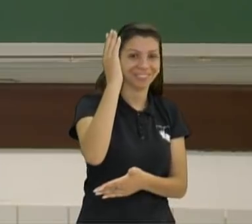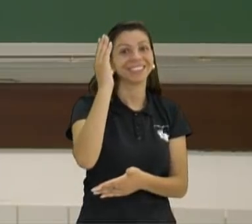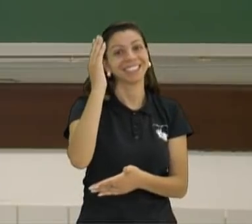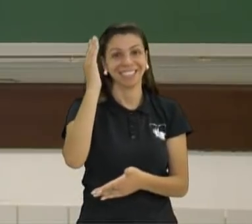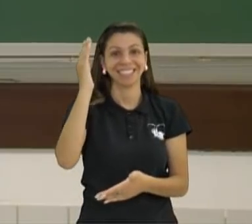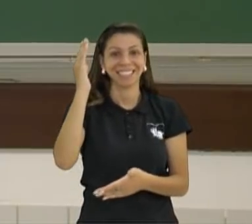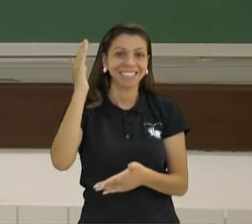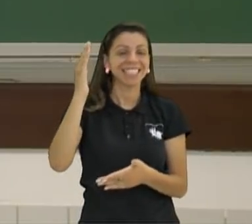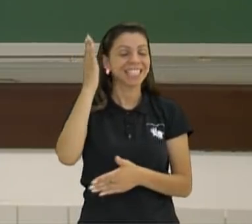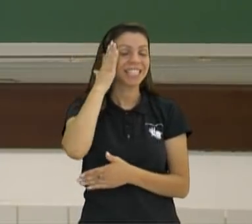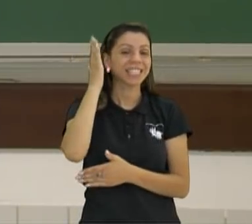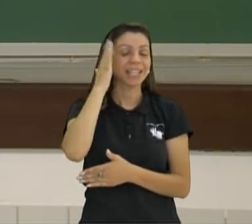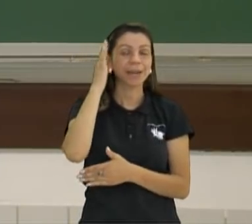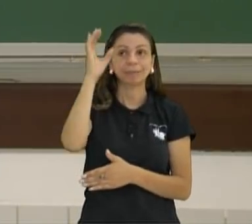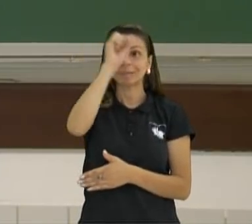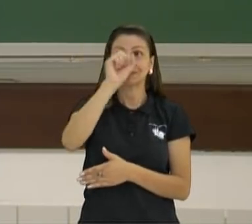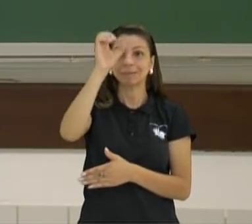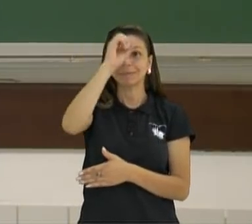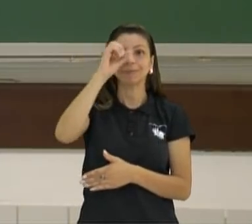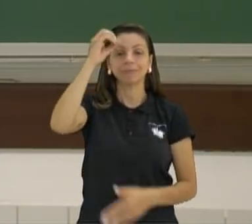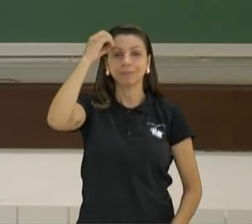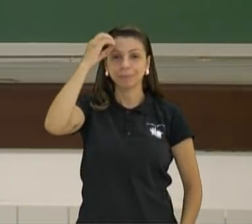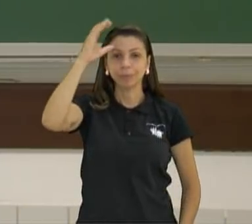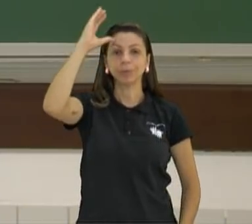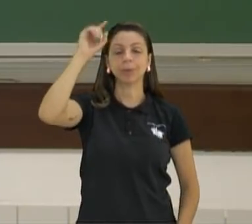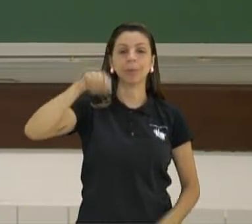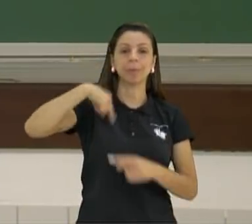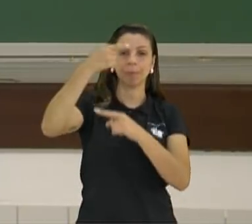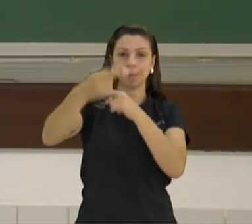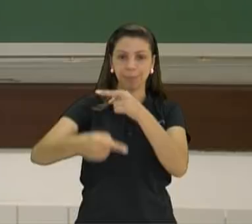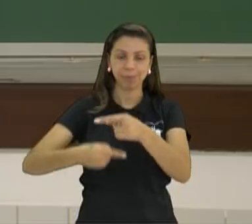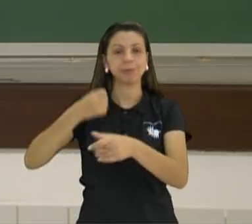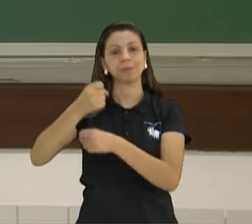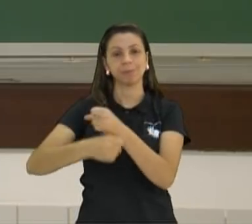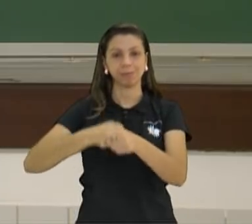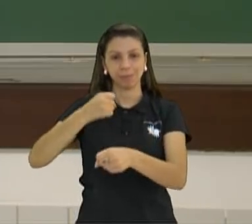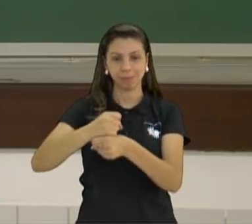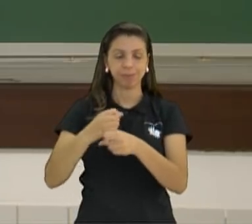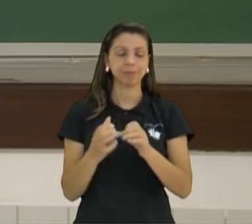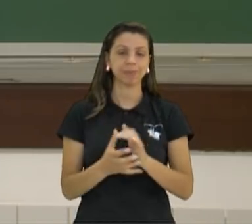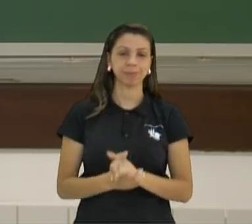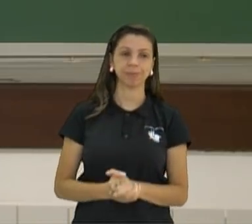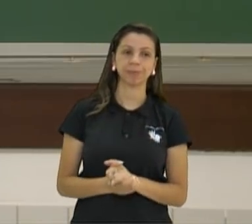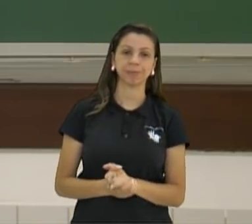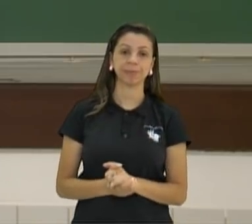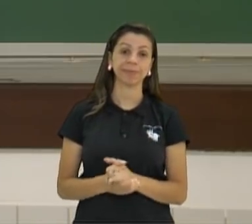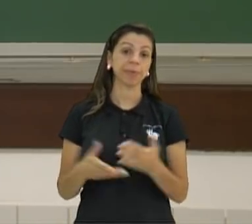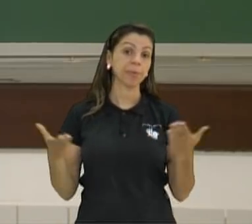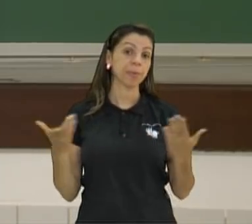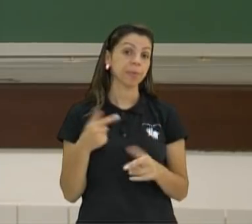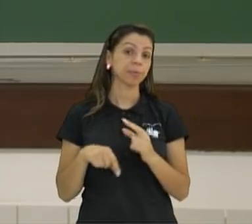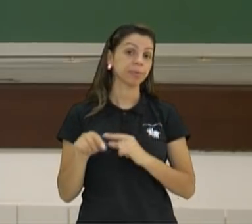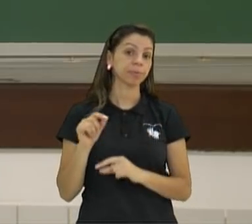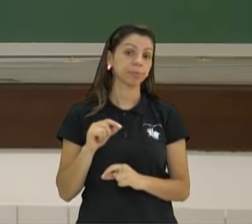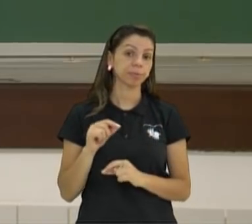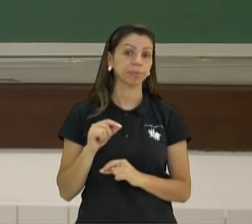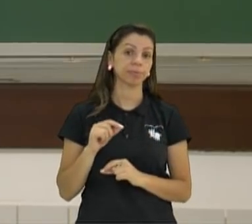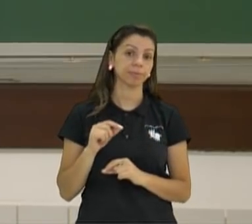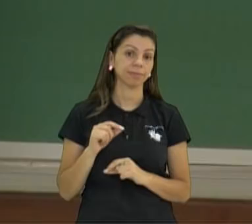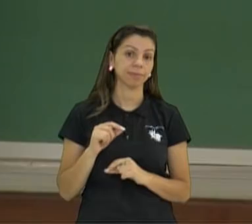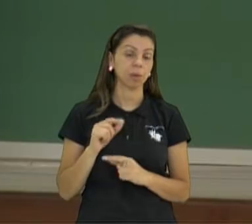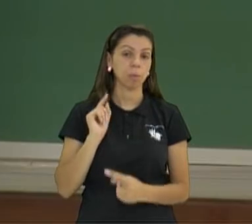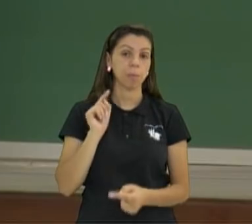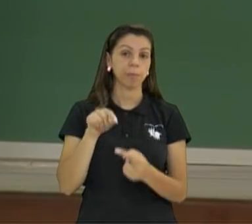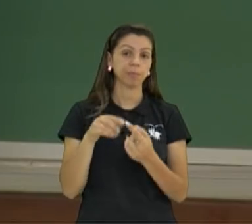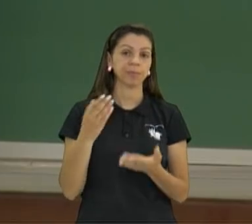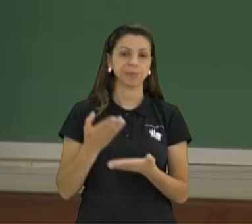né? Sabendo bastante coisa para o ano que vem. Vamos lá? Muito bem. Pessoal, hoje nós vamos... O objetivo